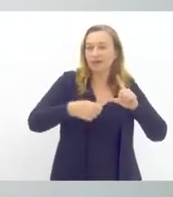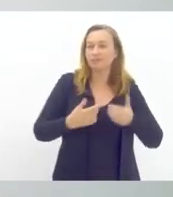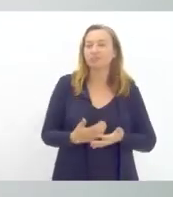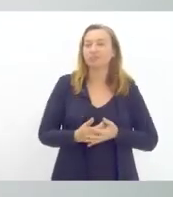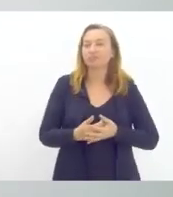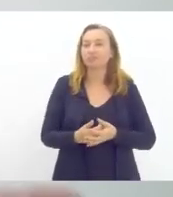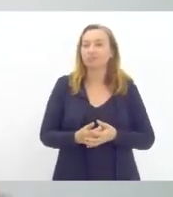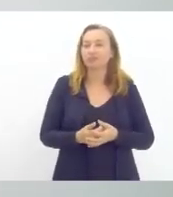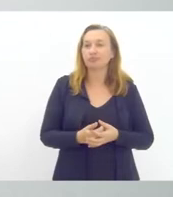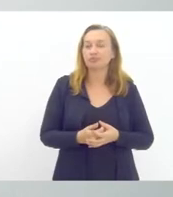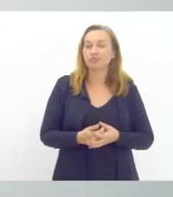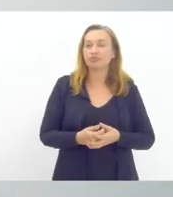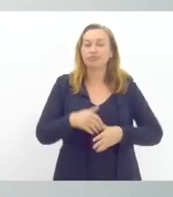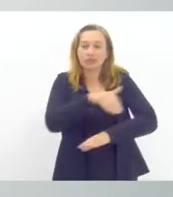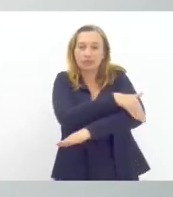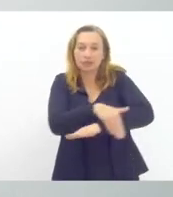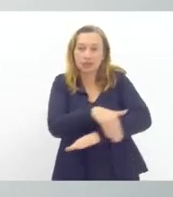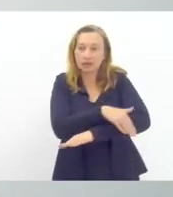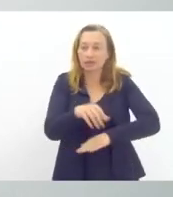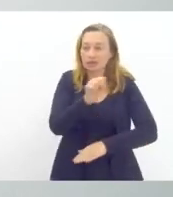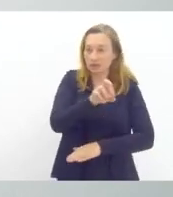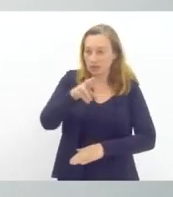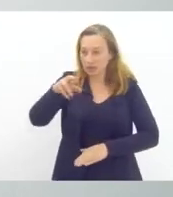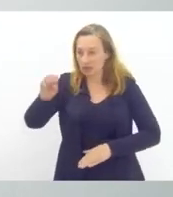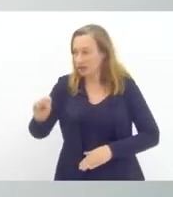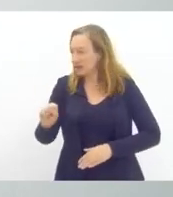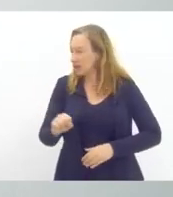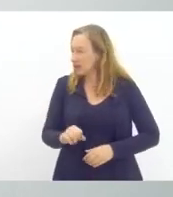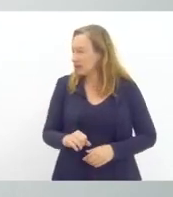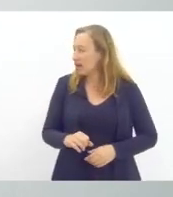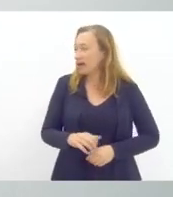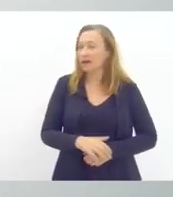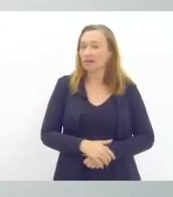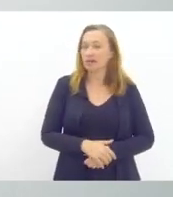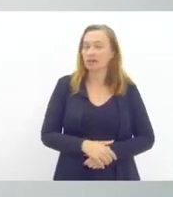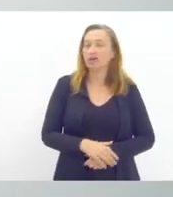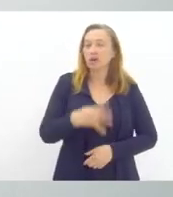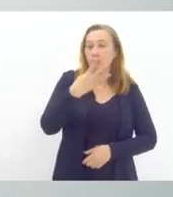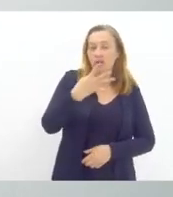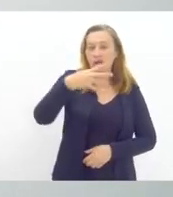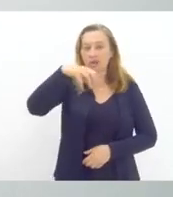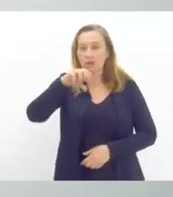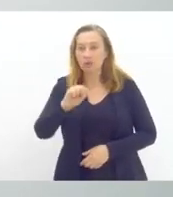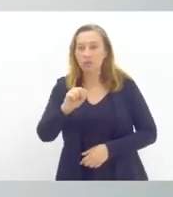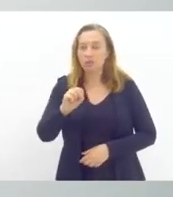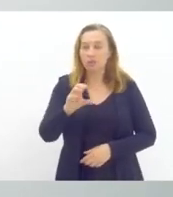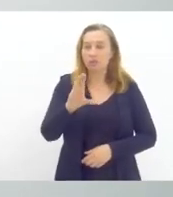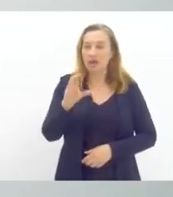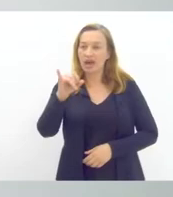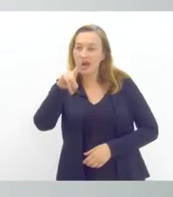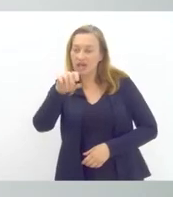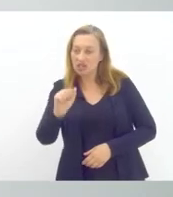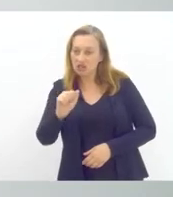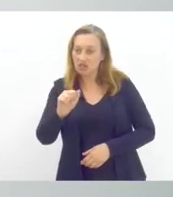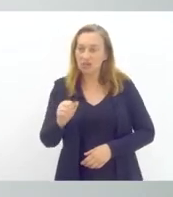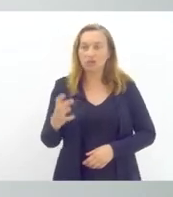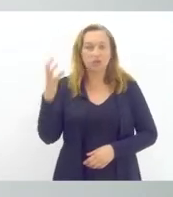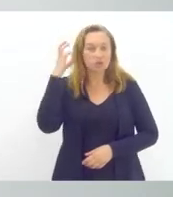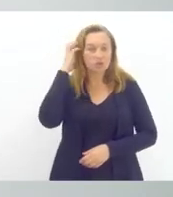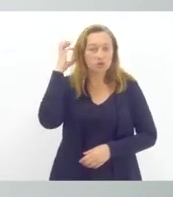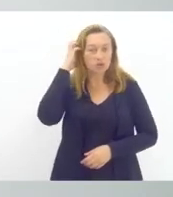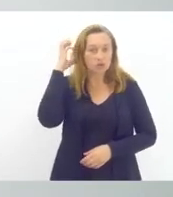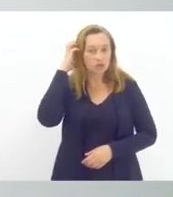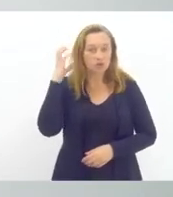transitam pelas ruas da Saara ao todo 48 caixas de som permitem a cobertura da região